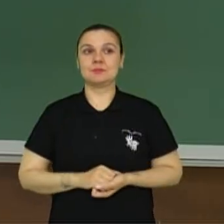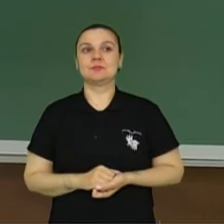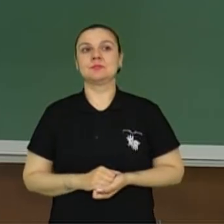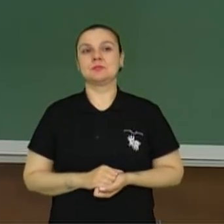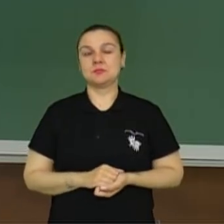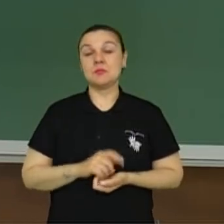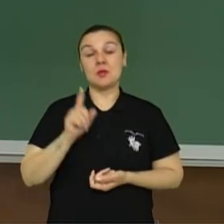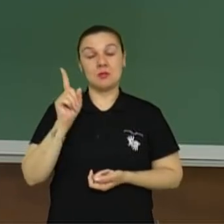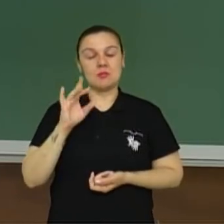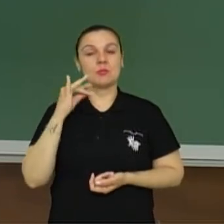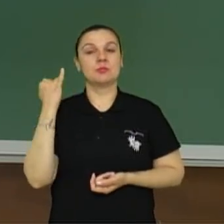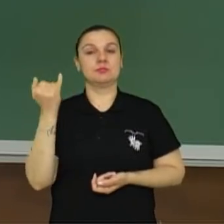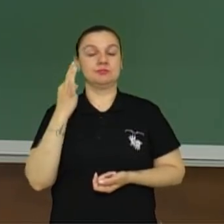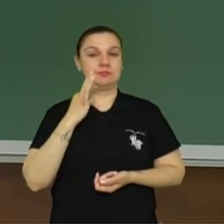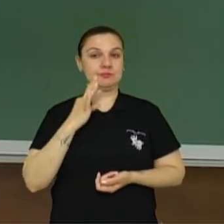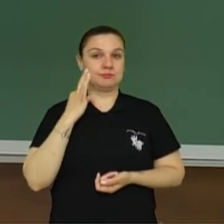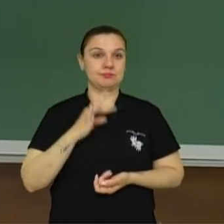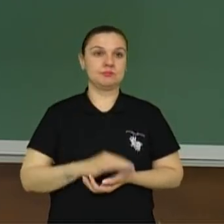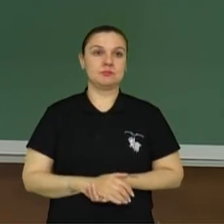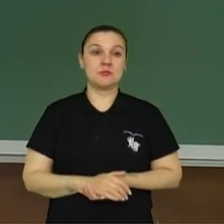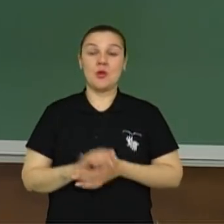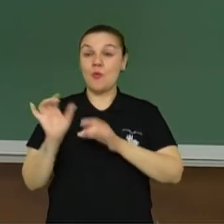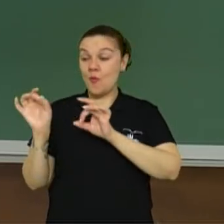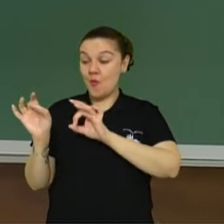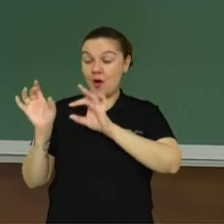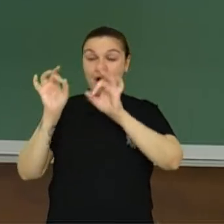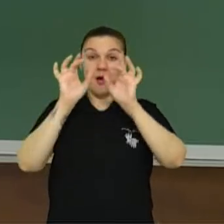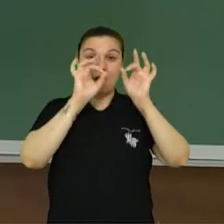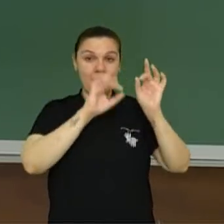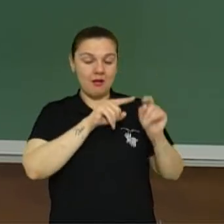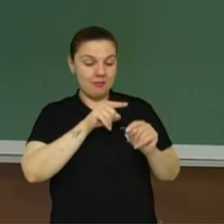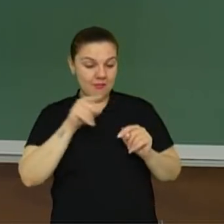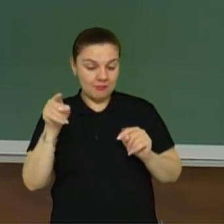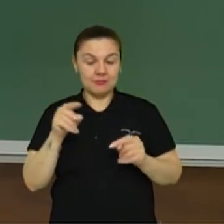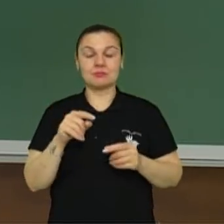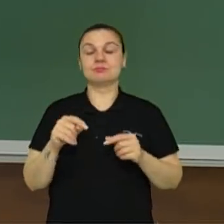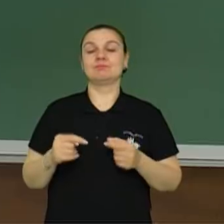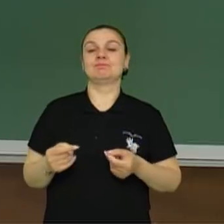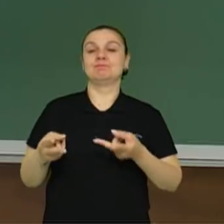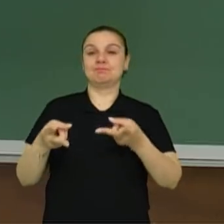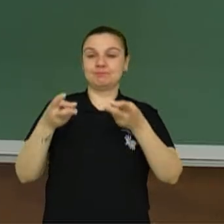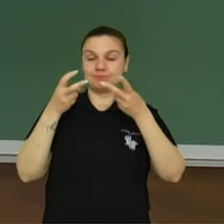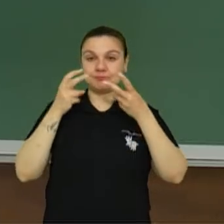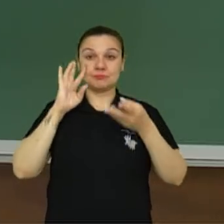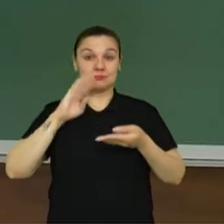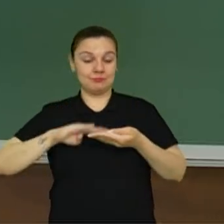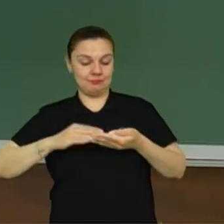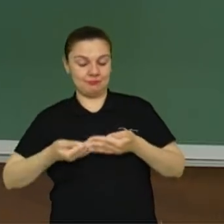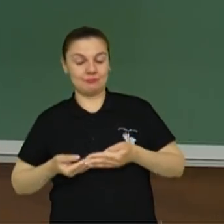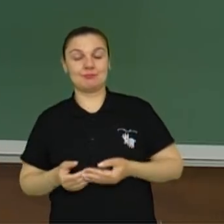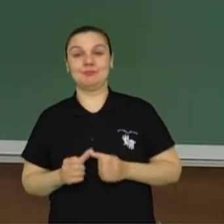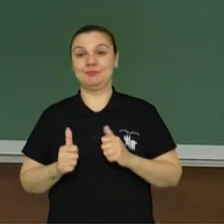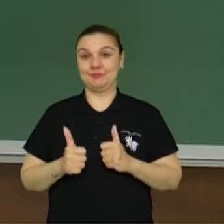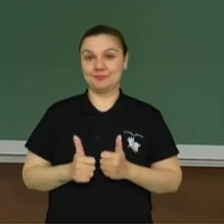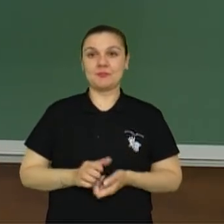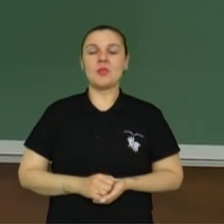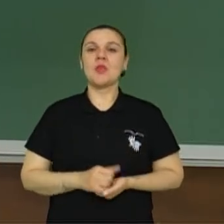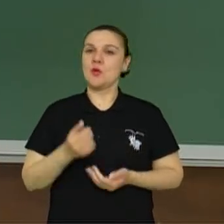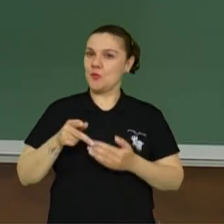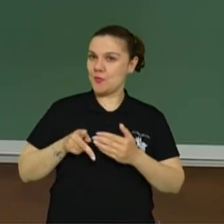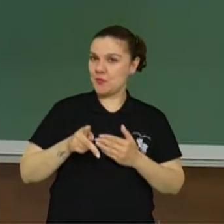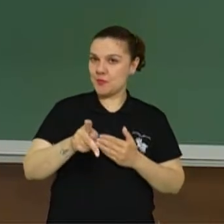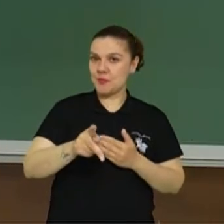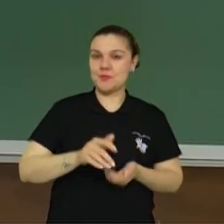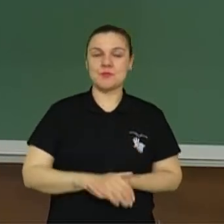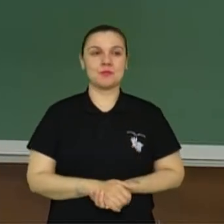reaproveitada. Então isso é muito importante. Então cada detalhe aqui conta na interpretação. Bacana? Então continuando